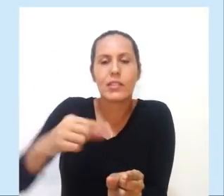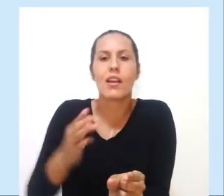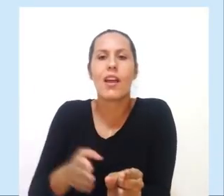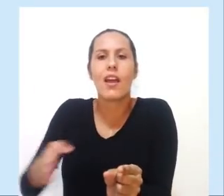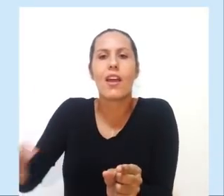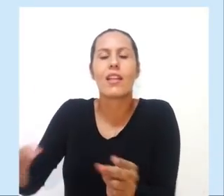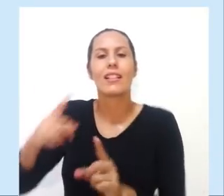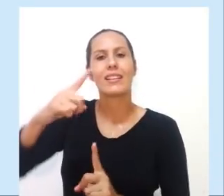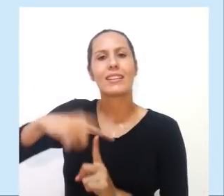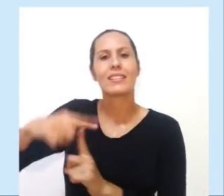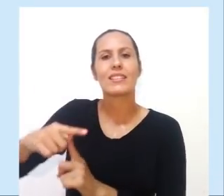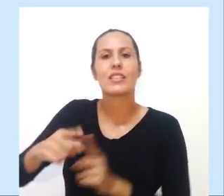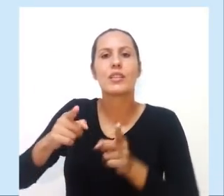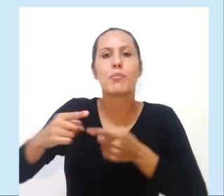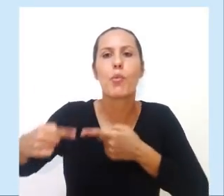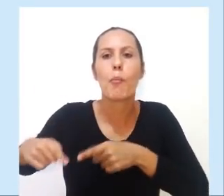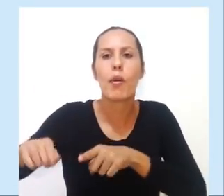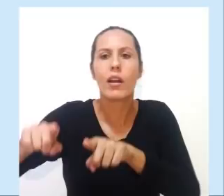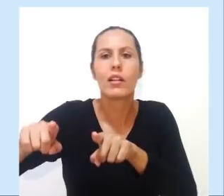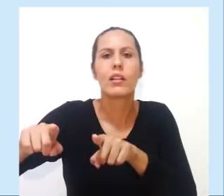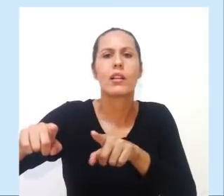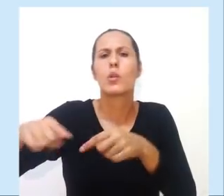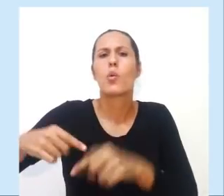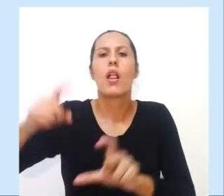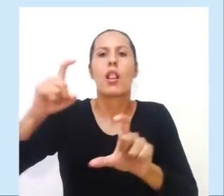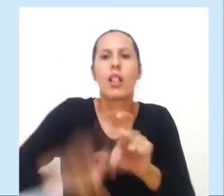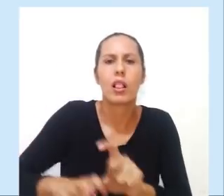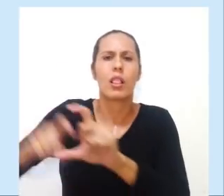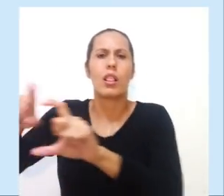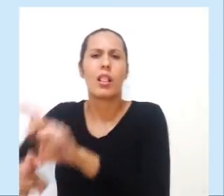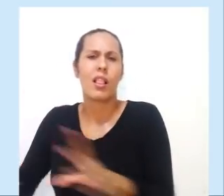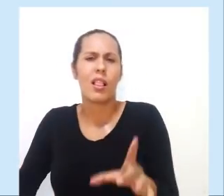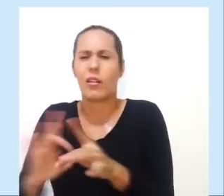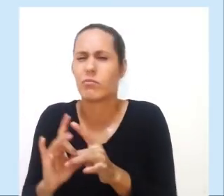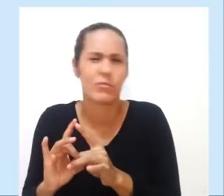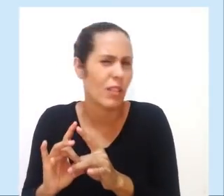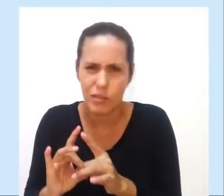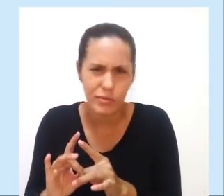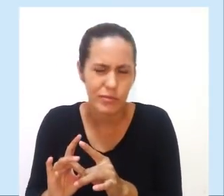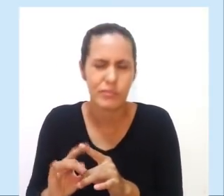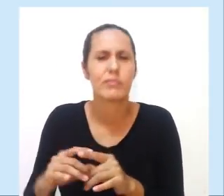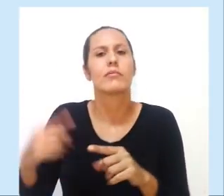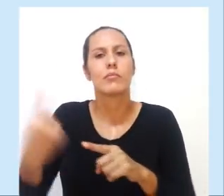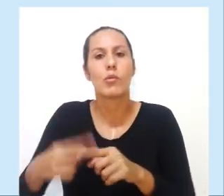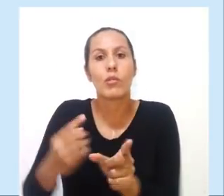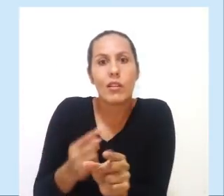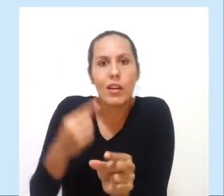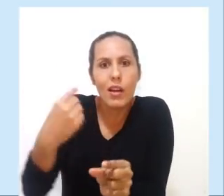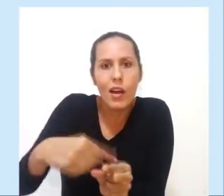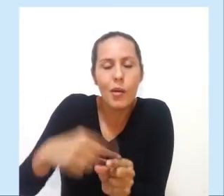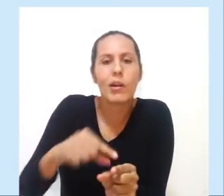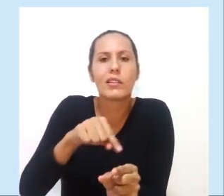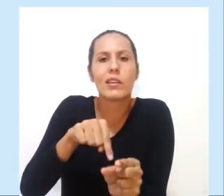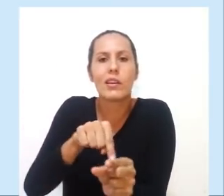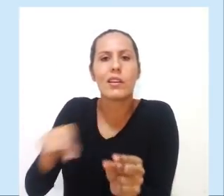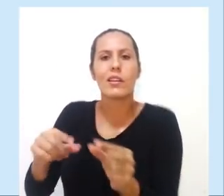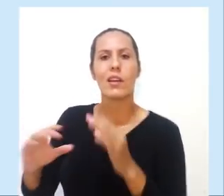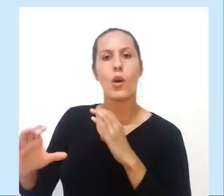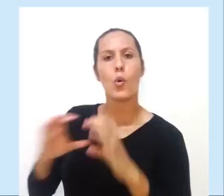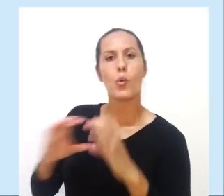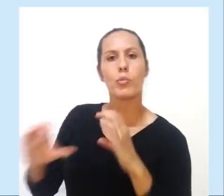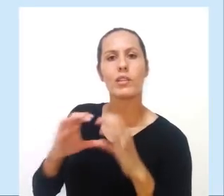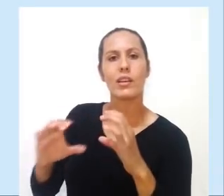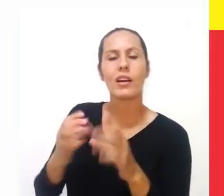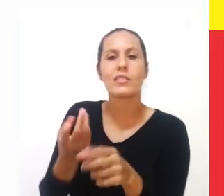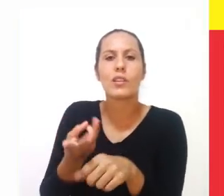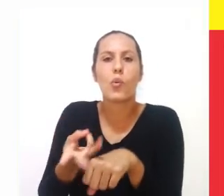ele está em paralelo e uma não vai depender da outra para poder acender. Porque a bateria, a energia que está indo por ela, ela se comunica